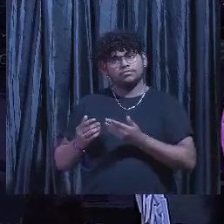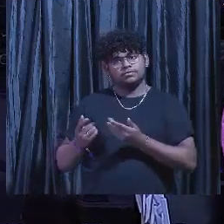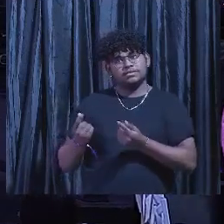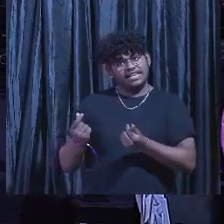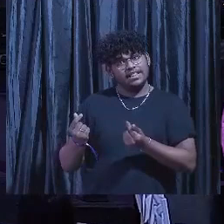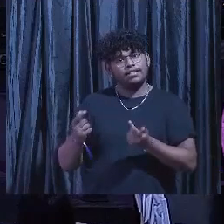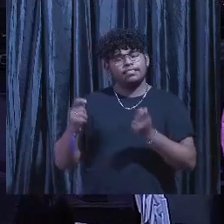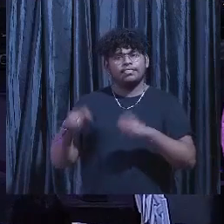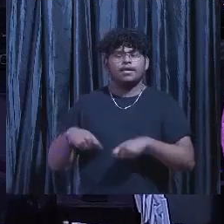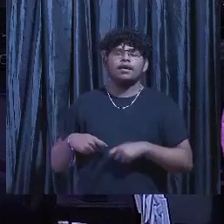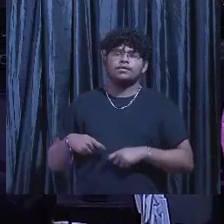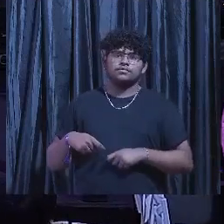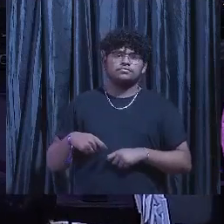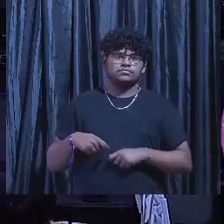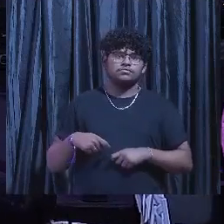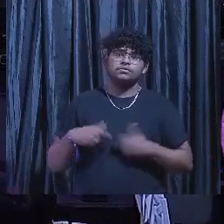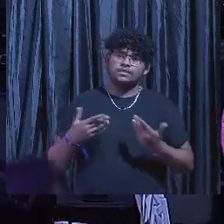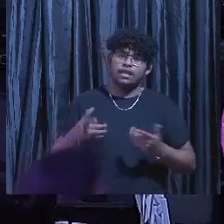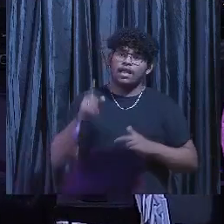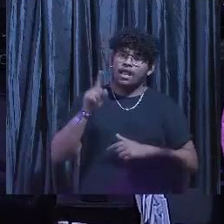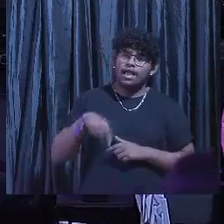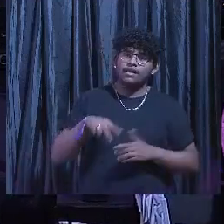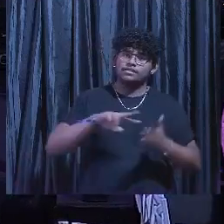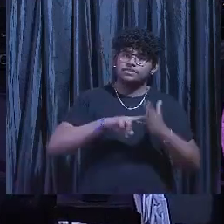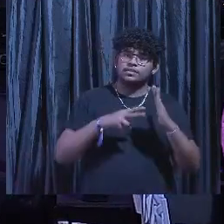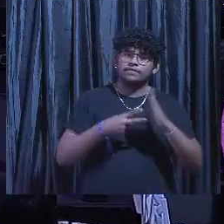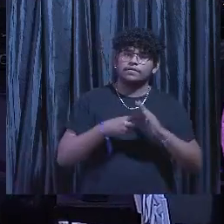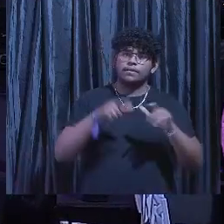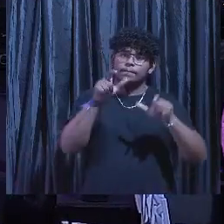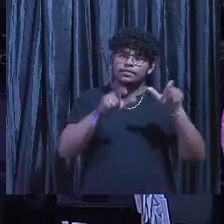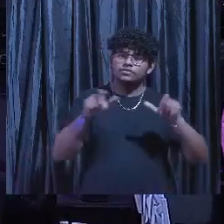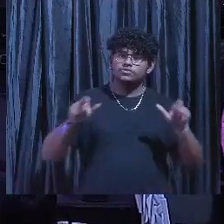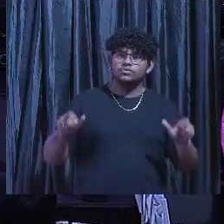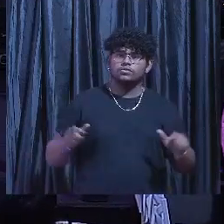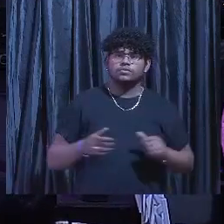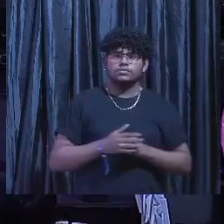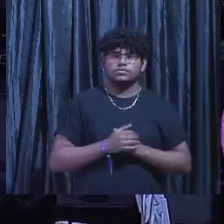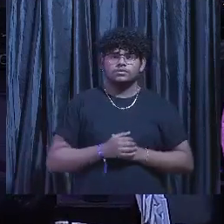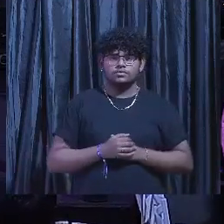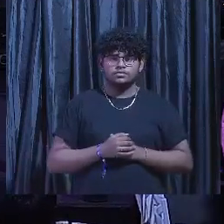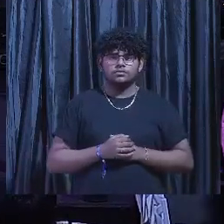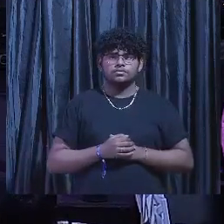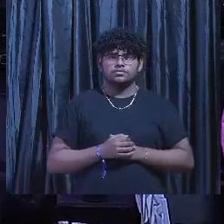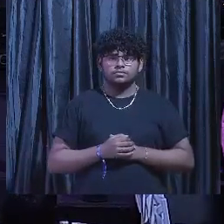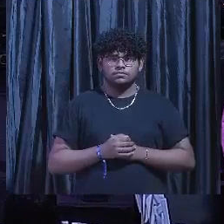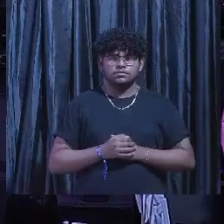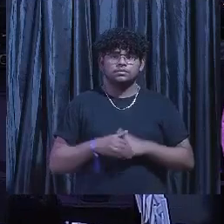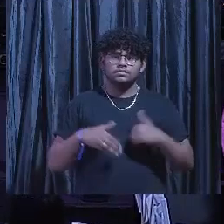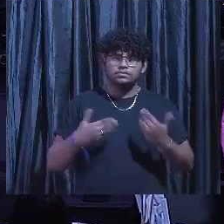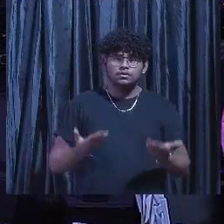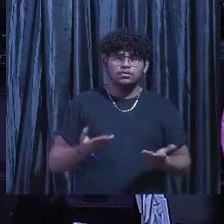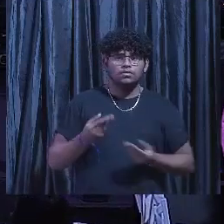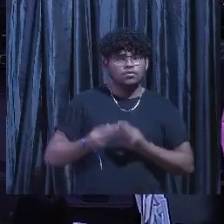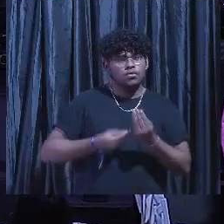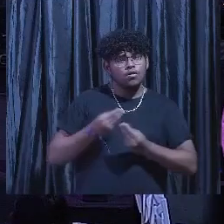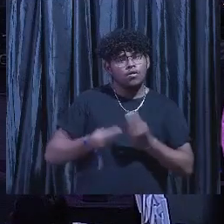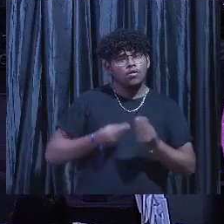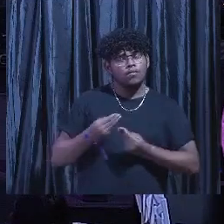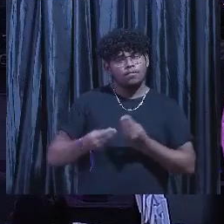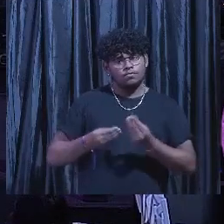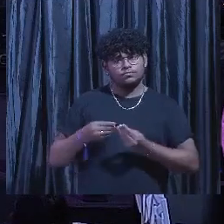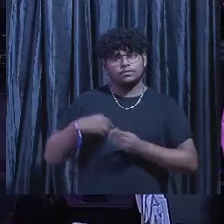pessoas, entendeu? Então, por isso que eu me motivo a sempre estar em lugares que muitas das vezes não é para